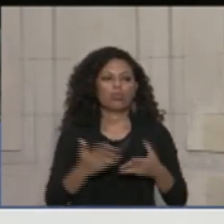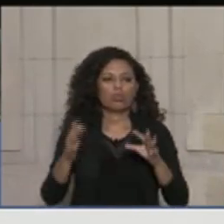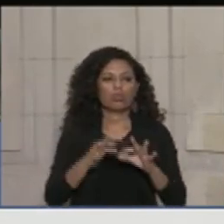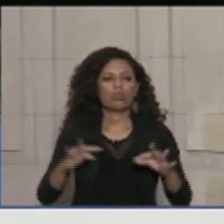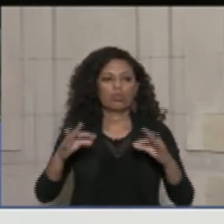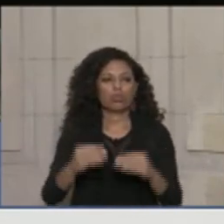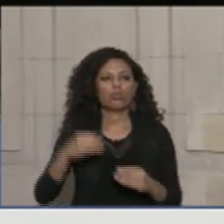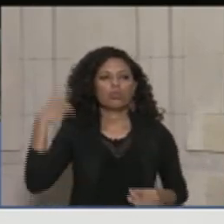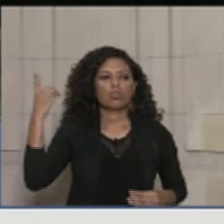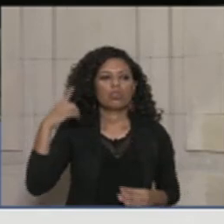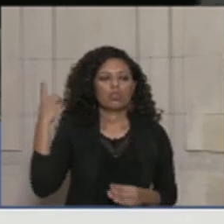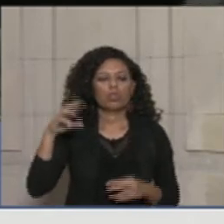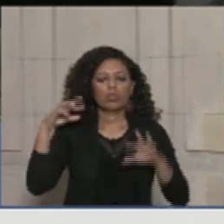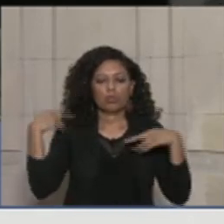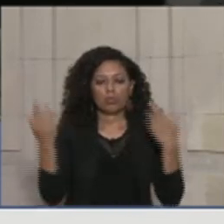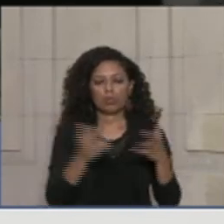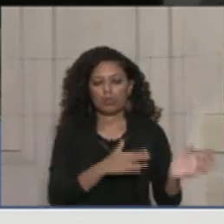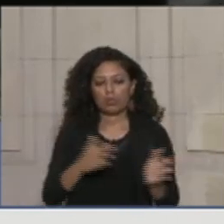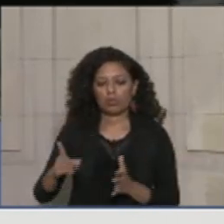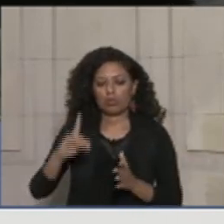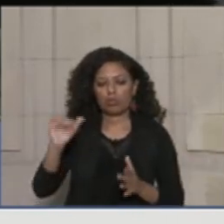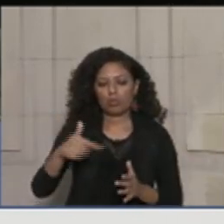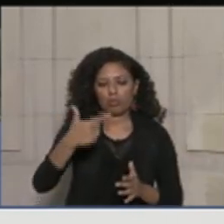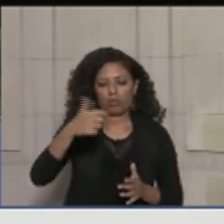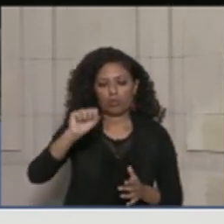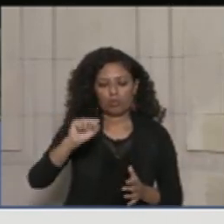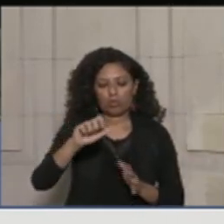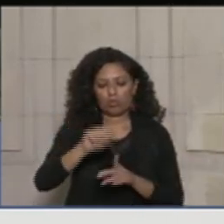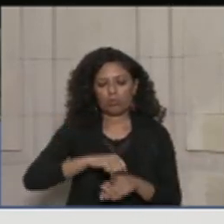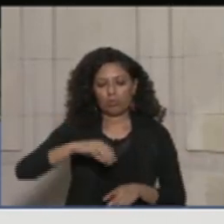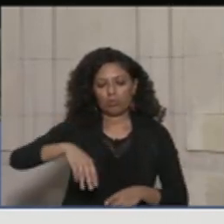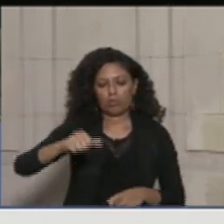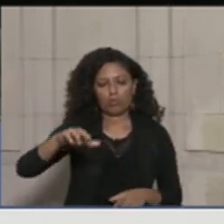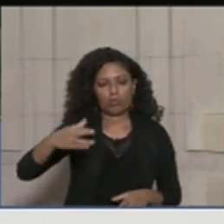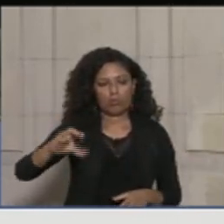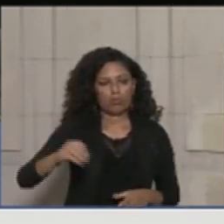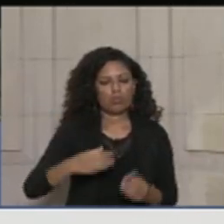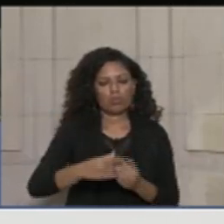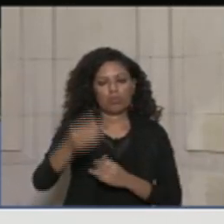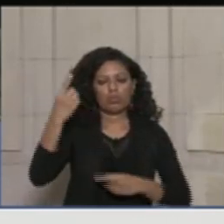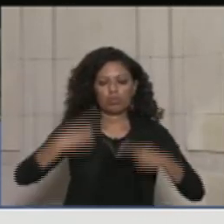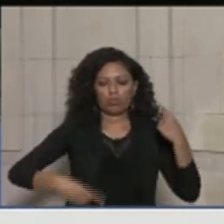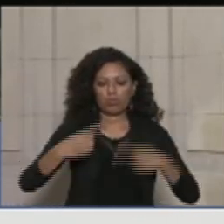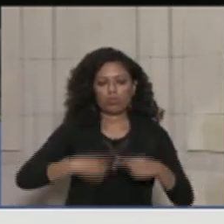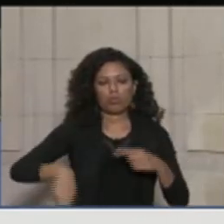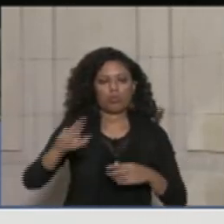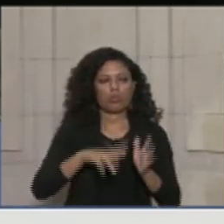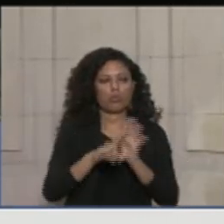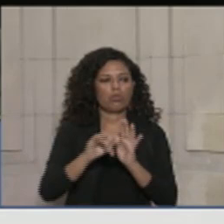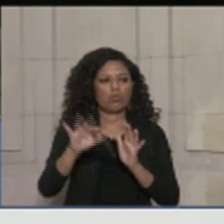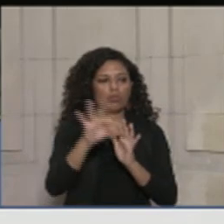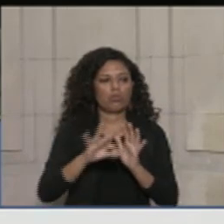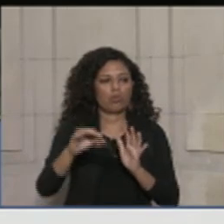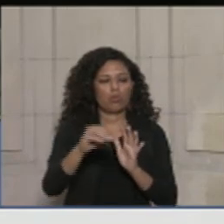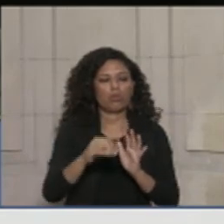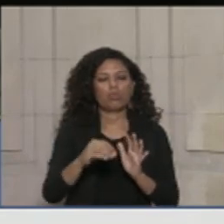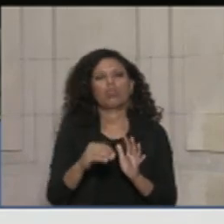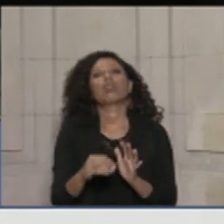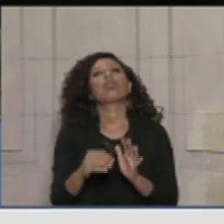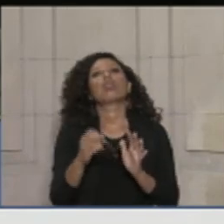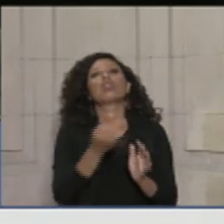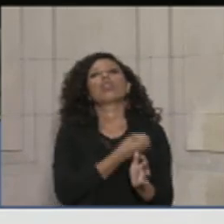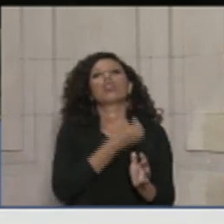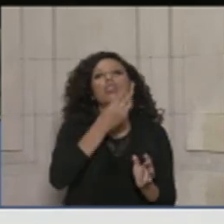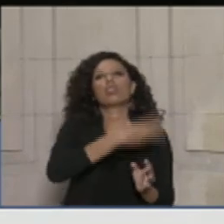para a próxima sessão ordinária do dia 28 de março de 2018, em discussão única, veto total ao projeto de lei número